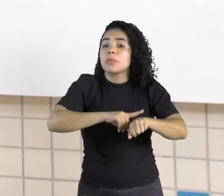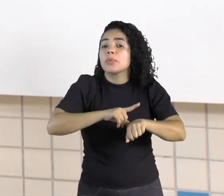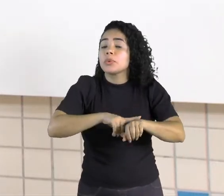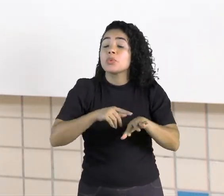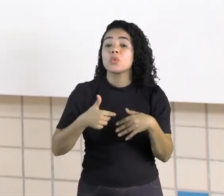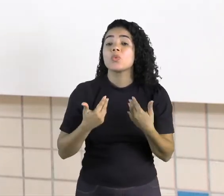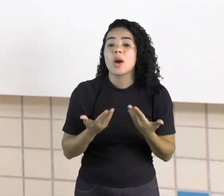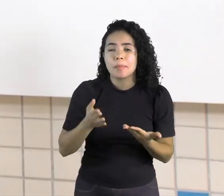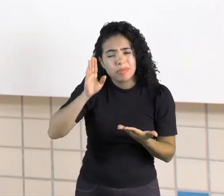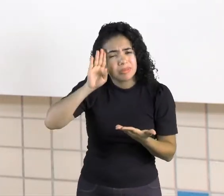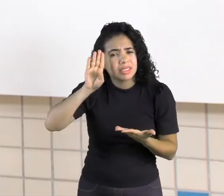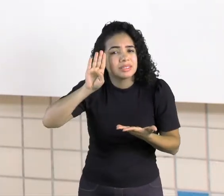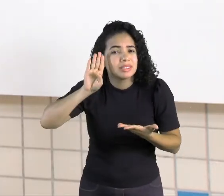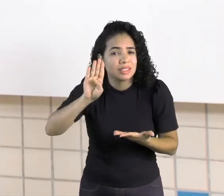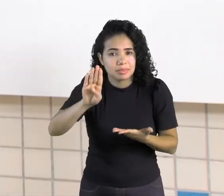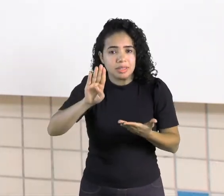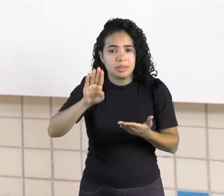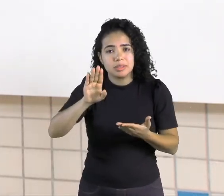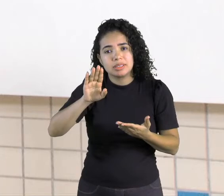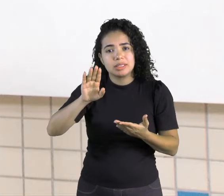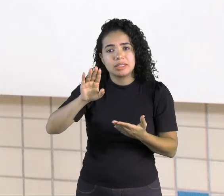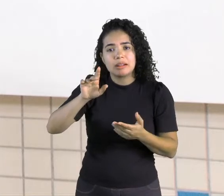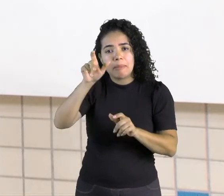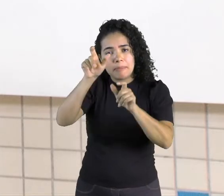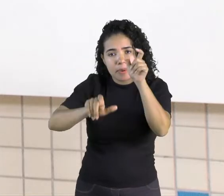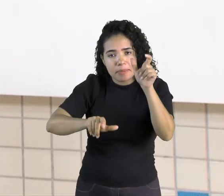né? Principalmente nas falas dos